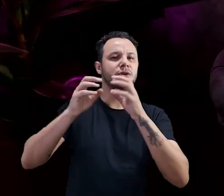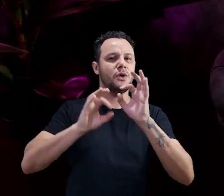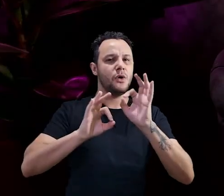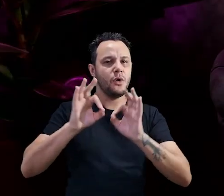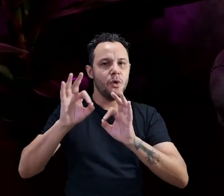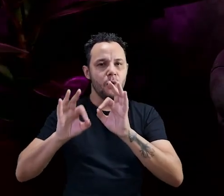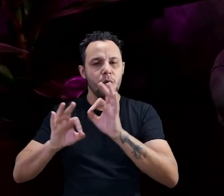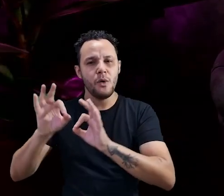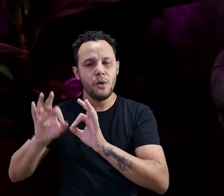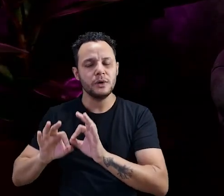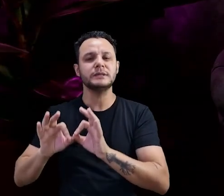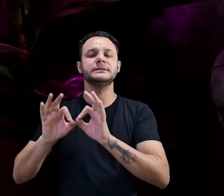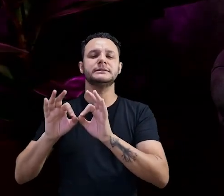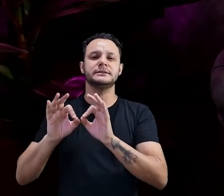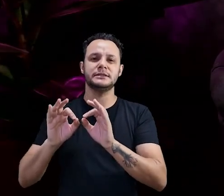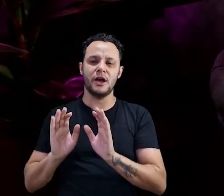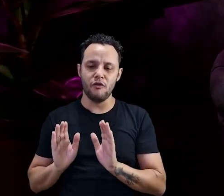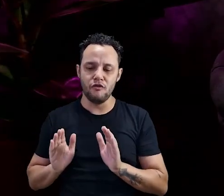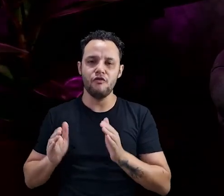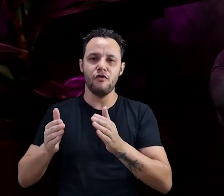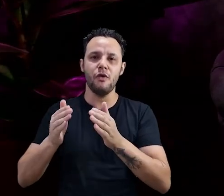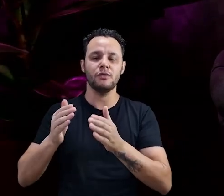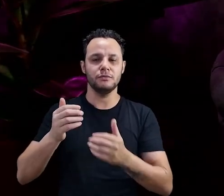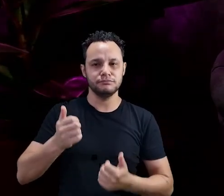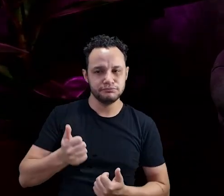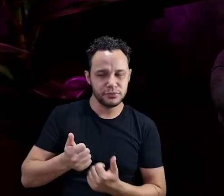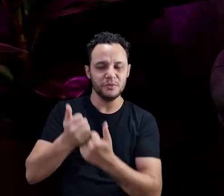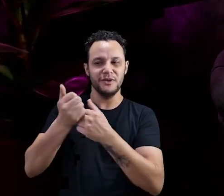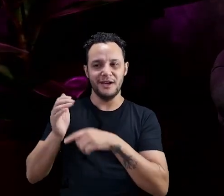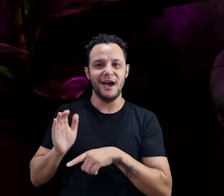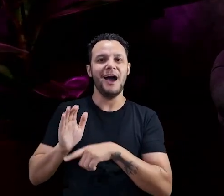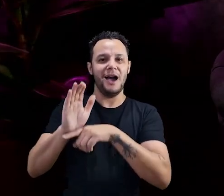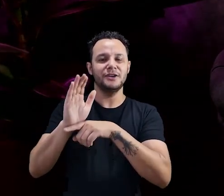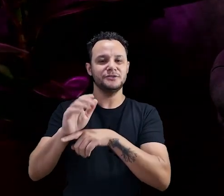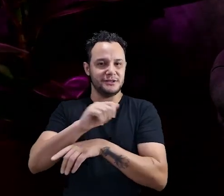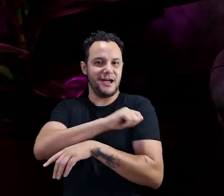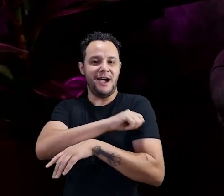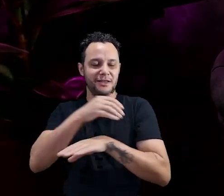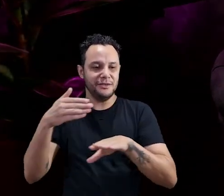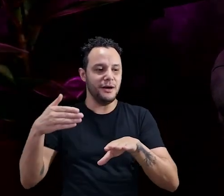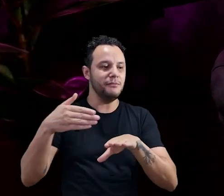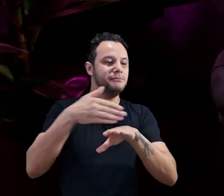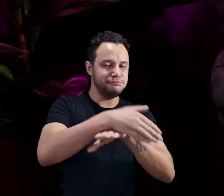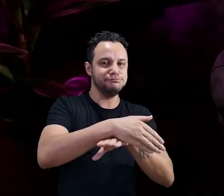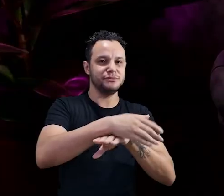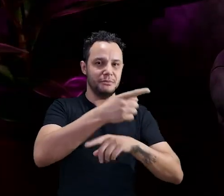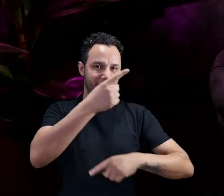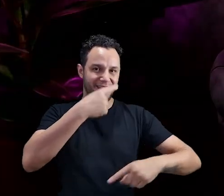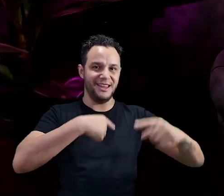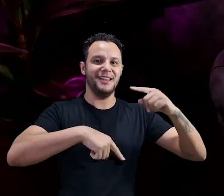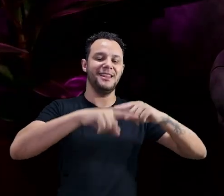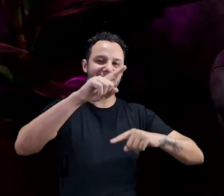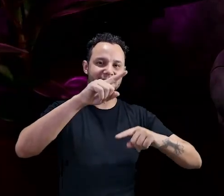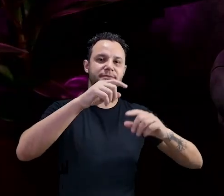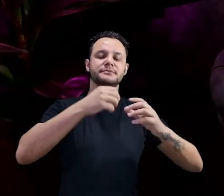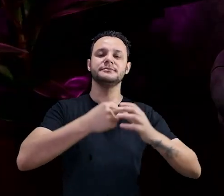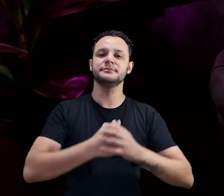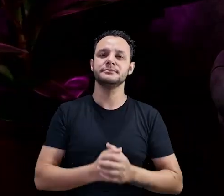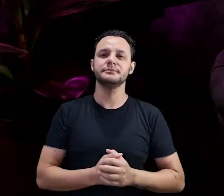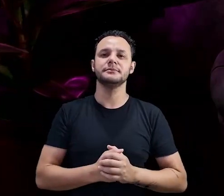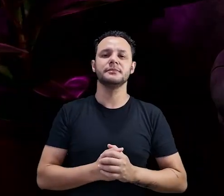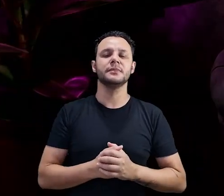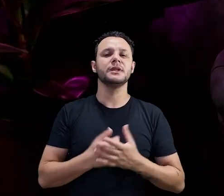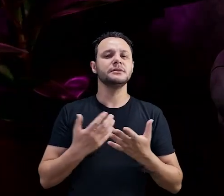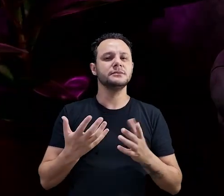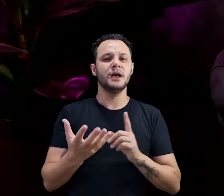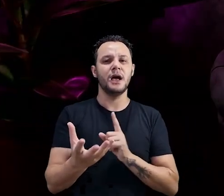esse atendimento de uma forma bastante específica para que tenha sucesso, de fato, que é o que a gente quer, né? Então,